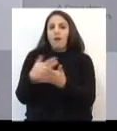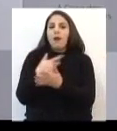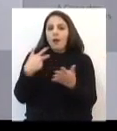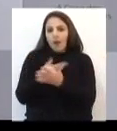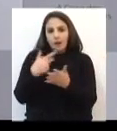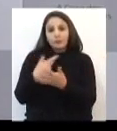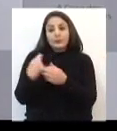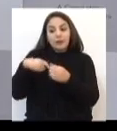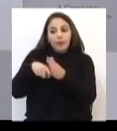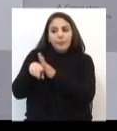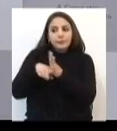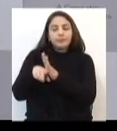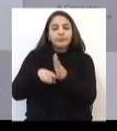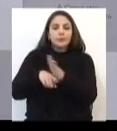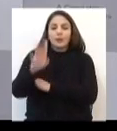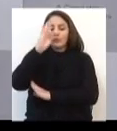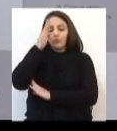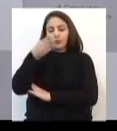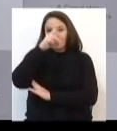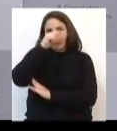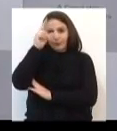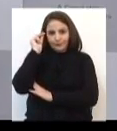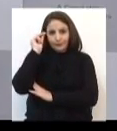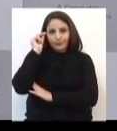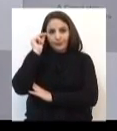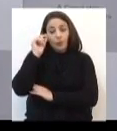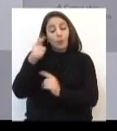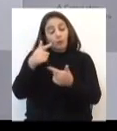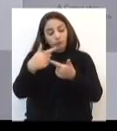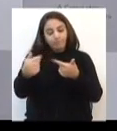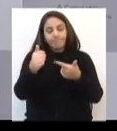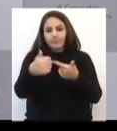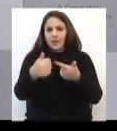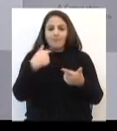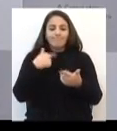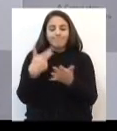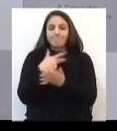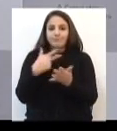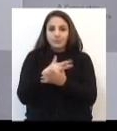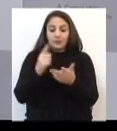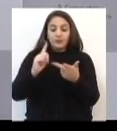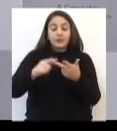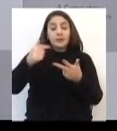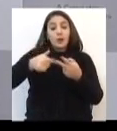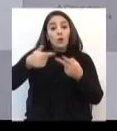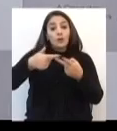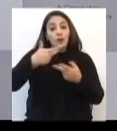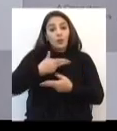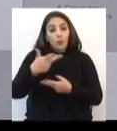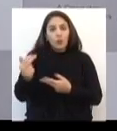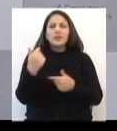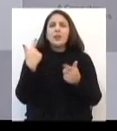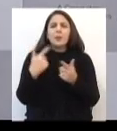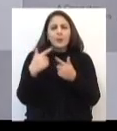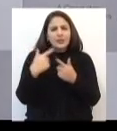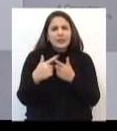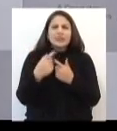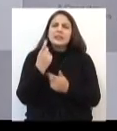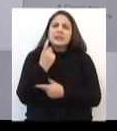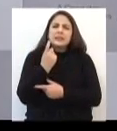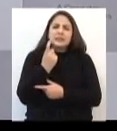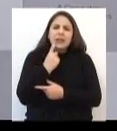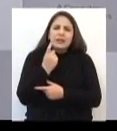essas informações. Então, um dos motivos já está aí. Me equivoquei. Segundo motivo é que na